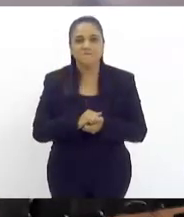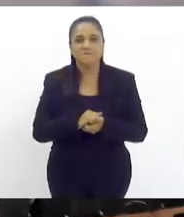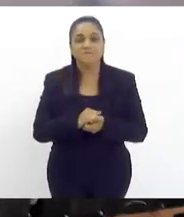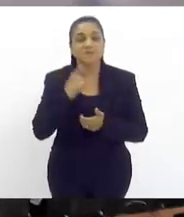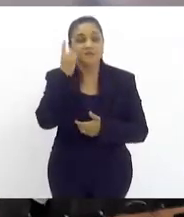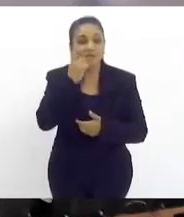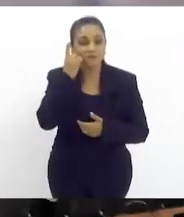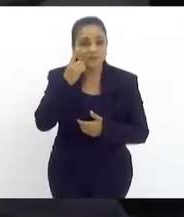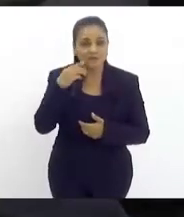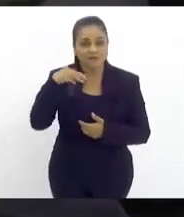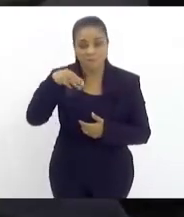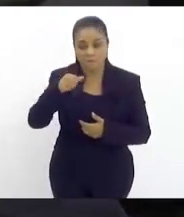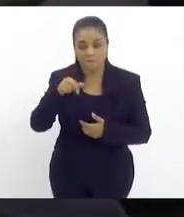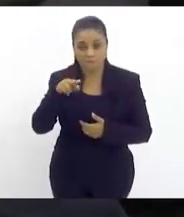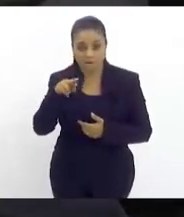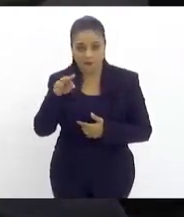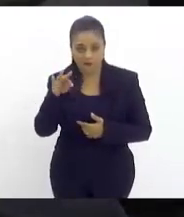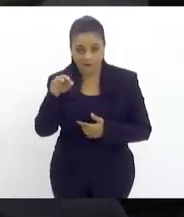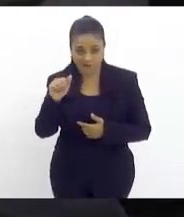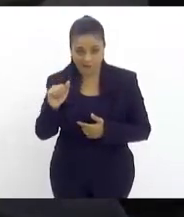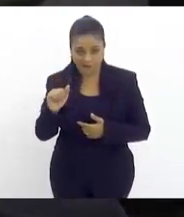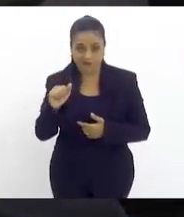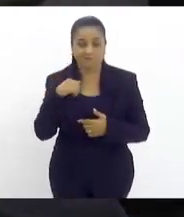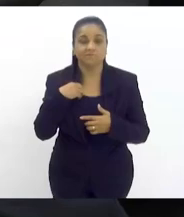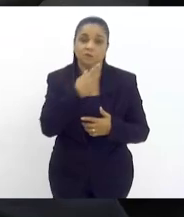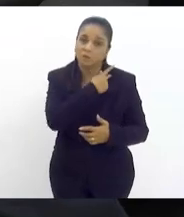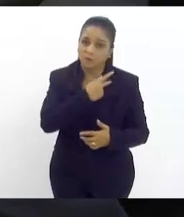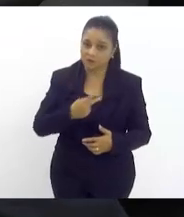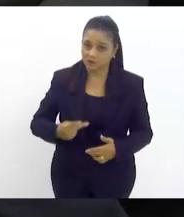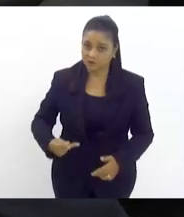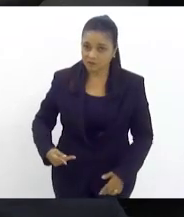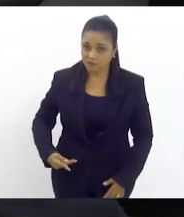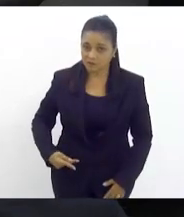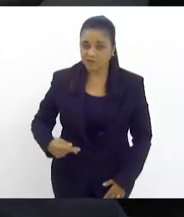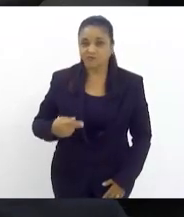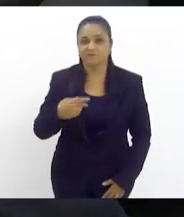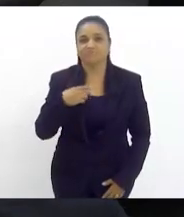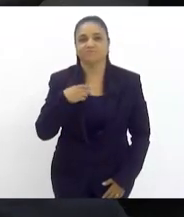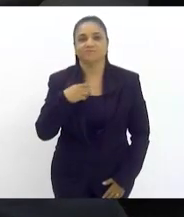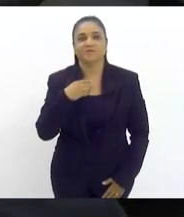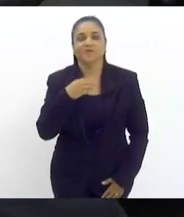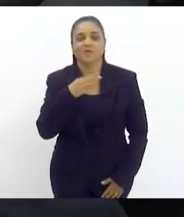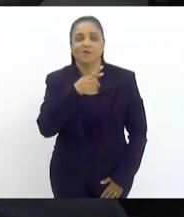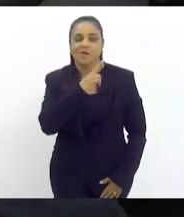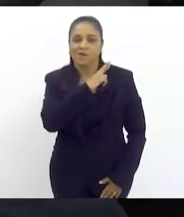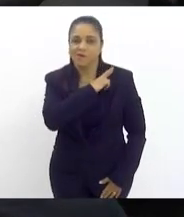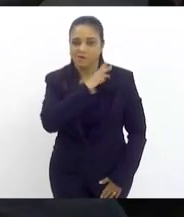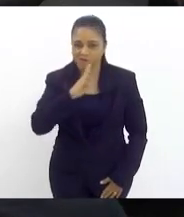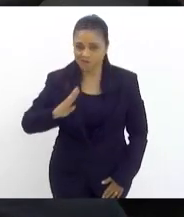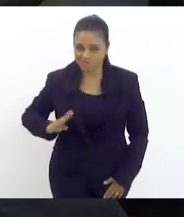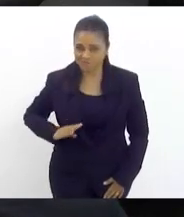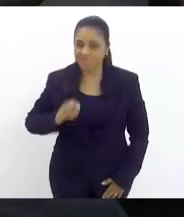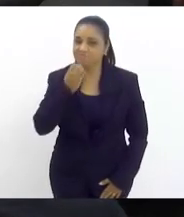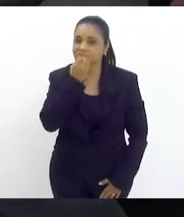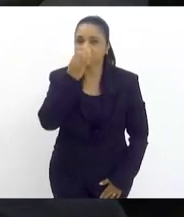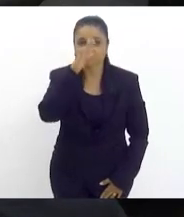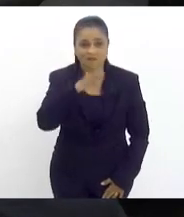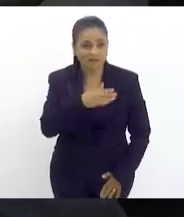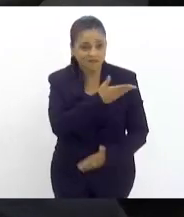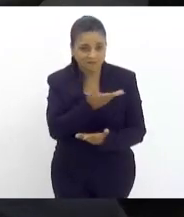Deputada Marta Rocha, por favor. Presidente Bacelar, boa tarde a todas e todos.